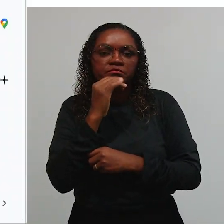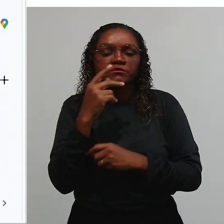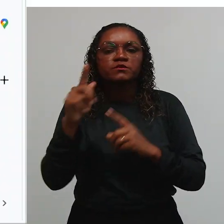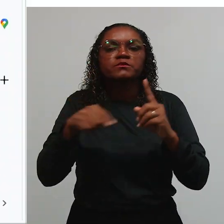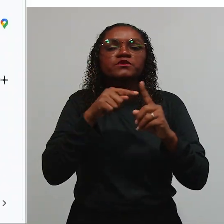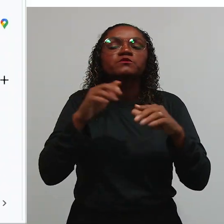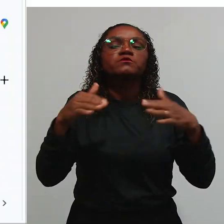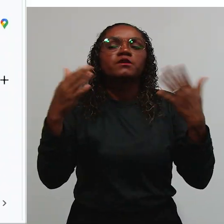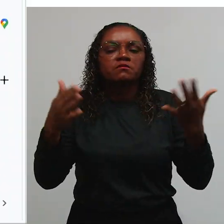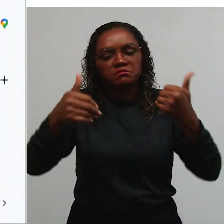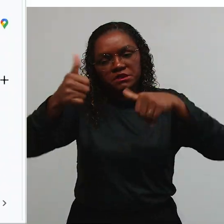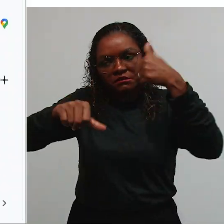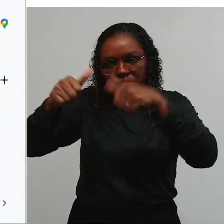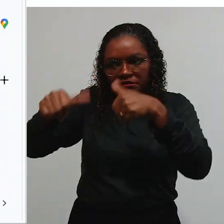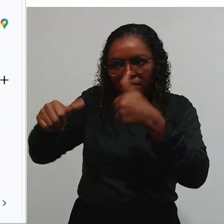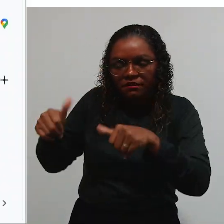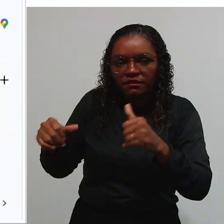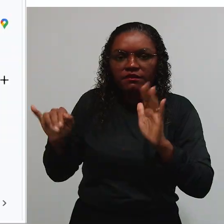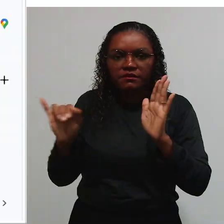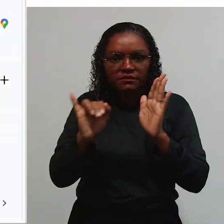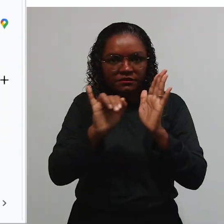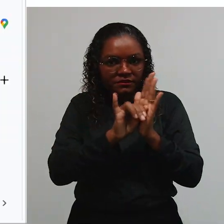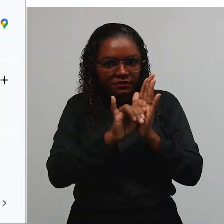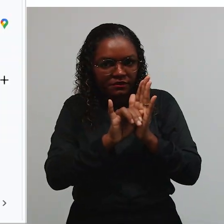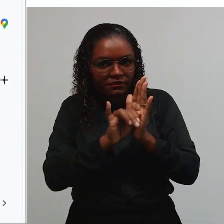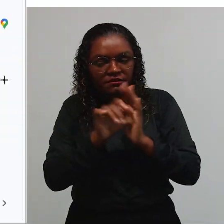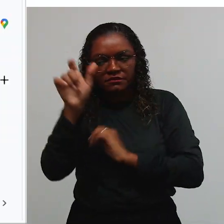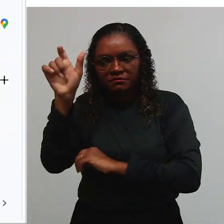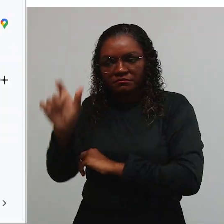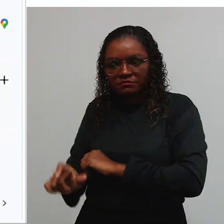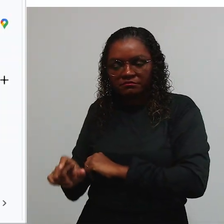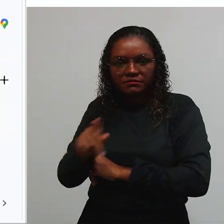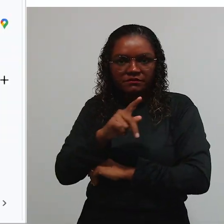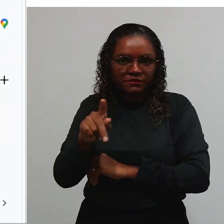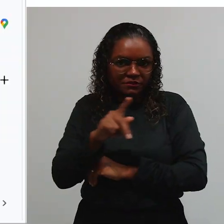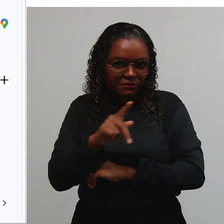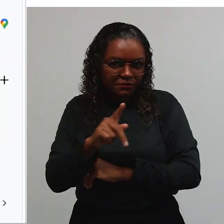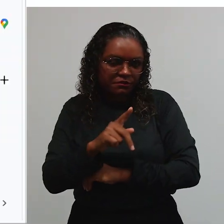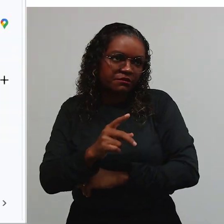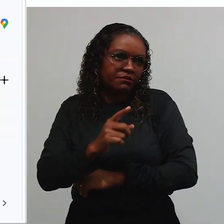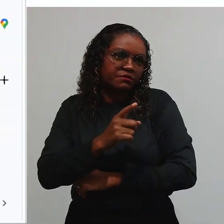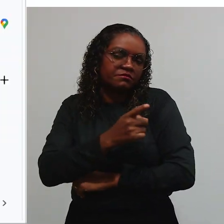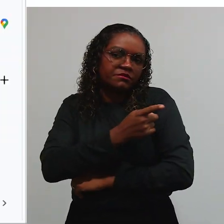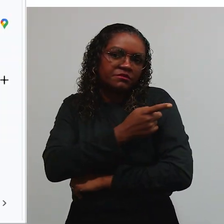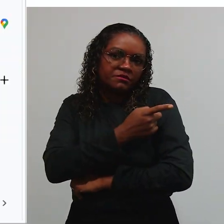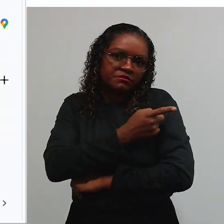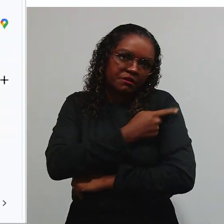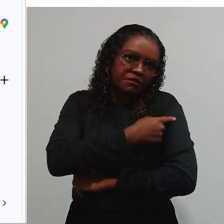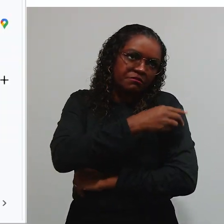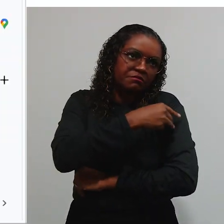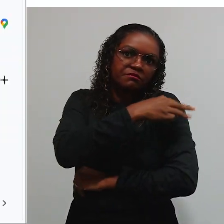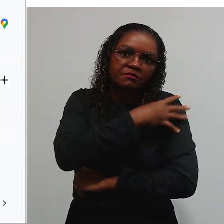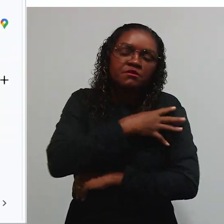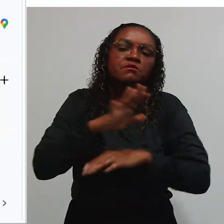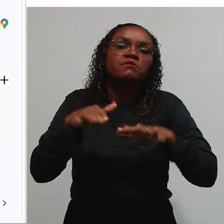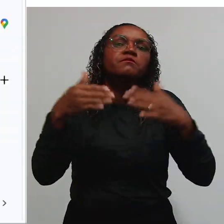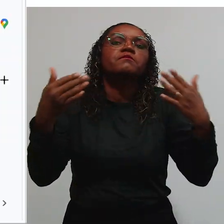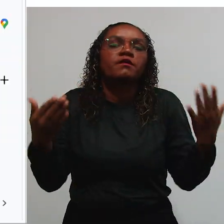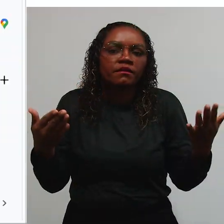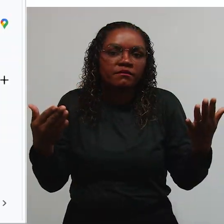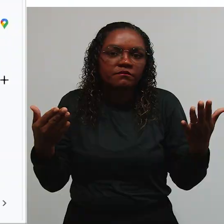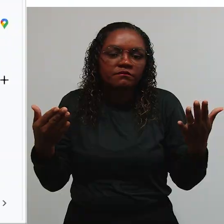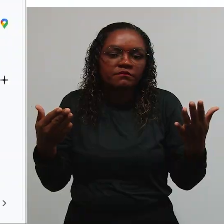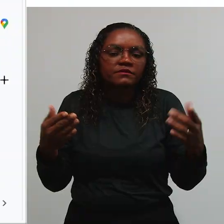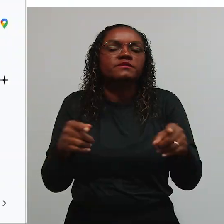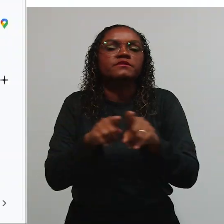era fazer uma análise sobre a identidade do docente das séries iniciais do ensino fundamental,